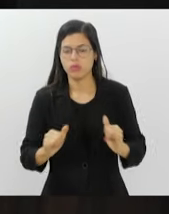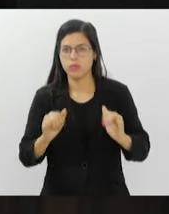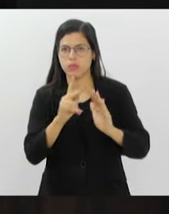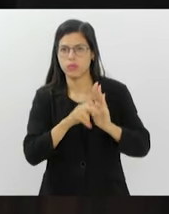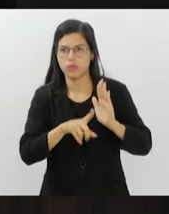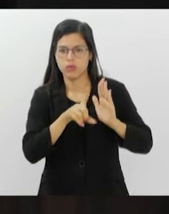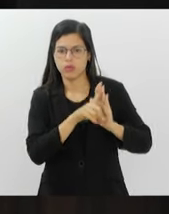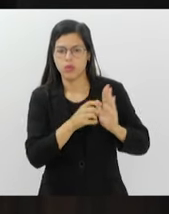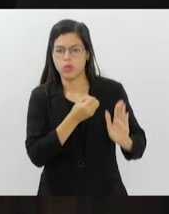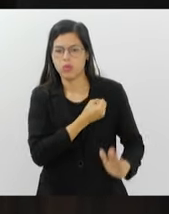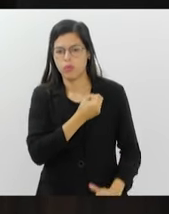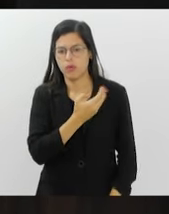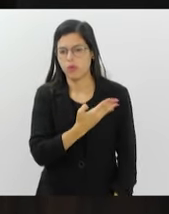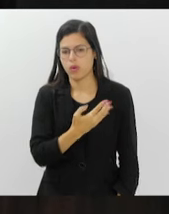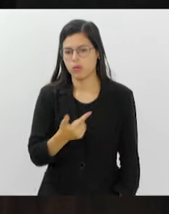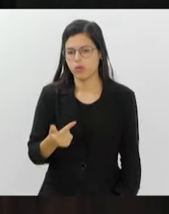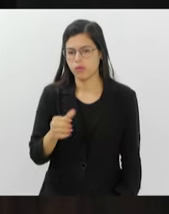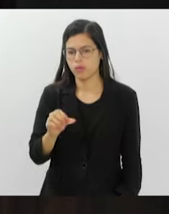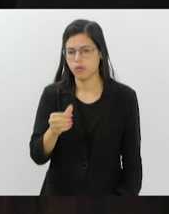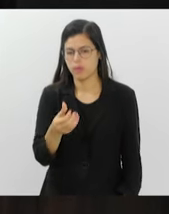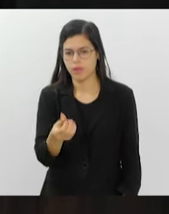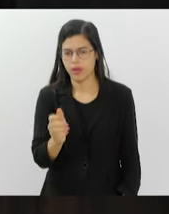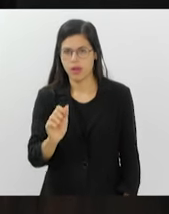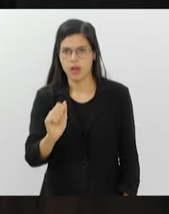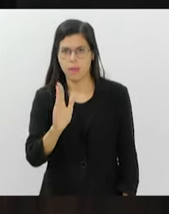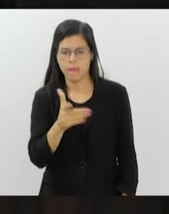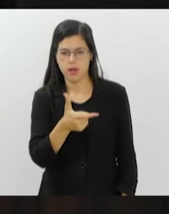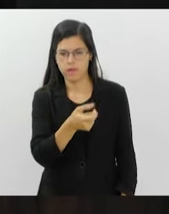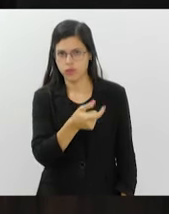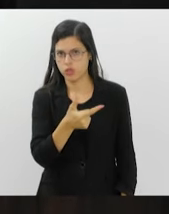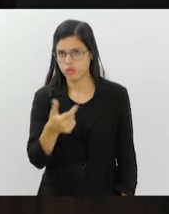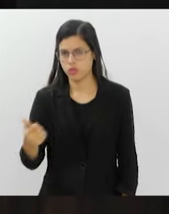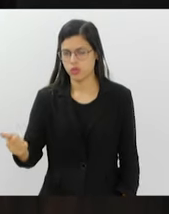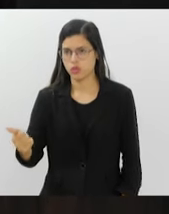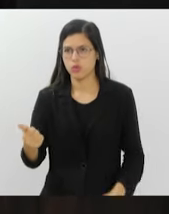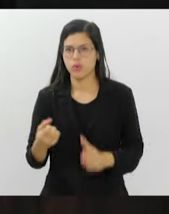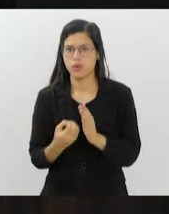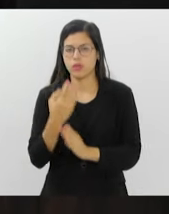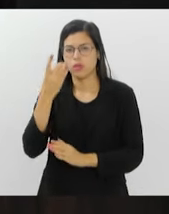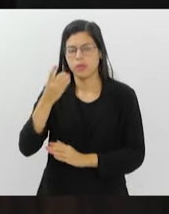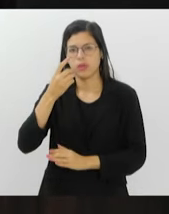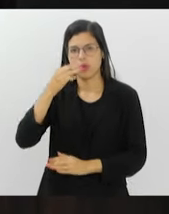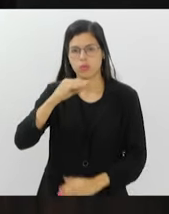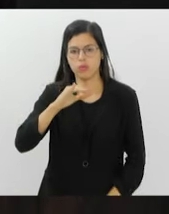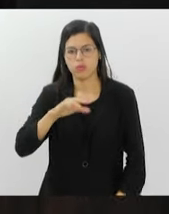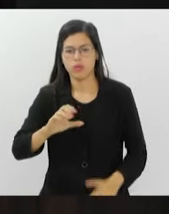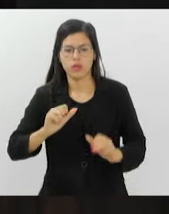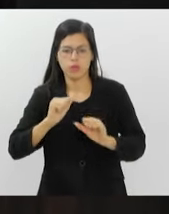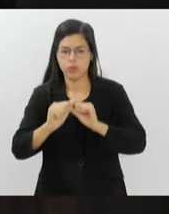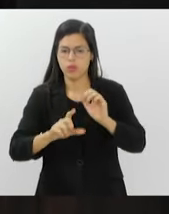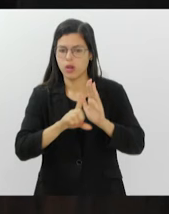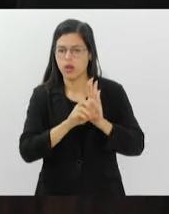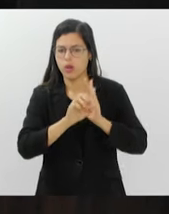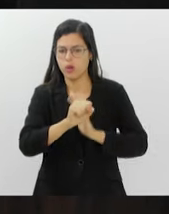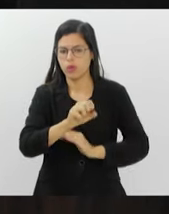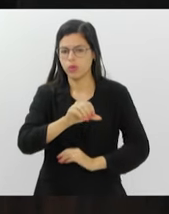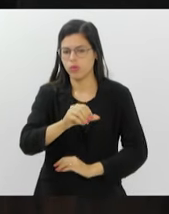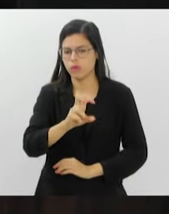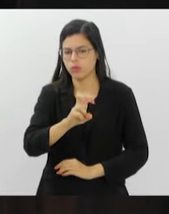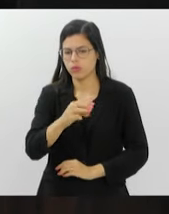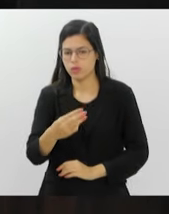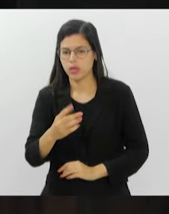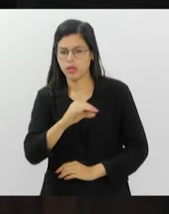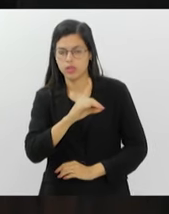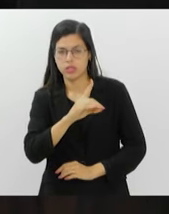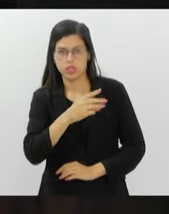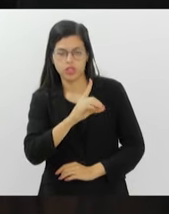projeto de lei número 4296 a de 2 de autoria do deputado Carlos Mick que altera a lei 8953 de 30 de